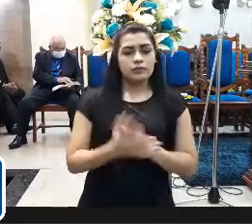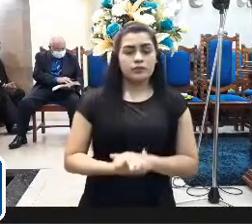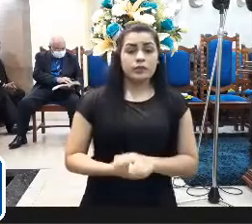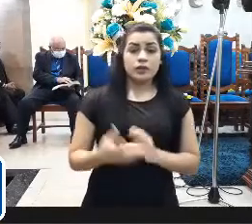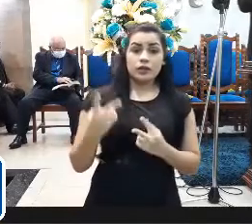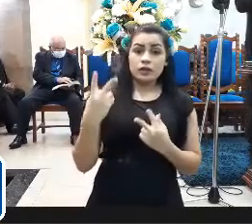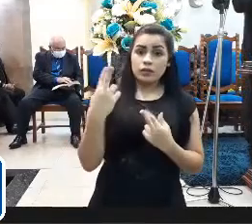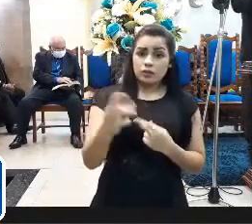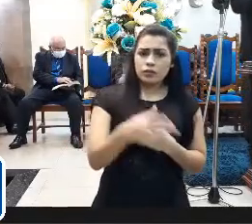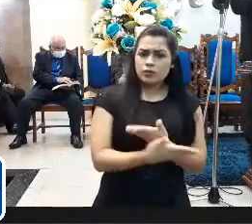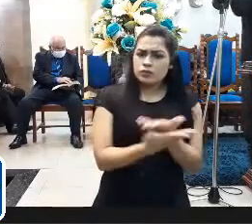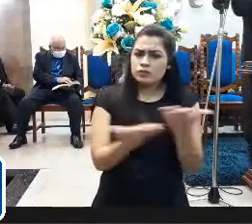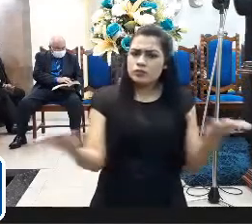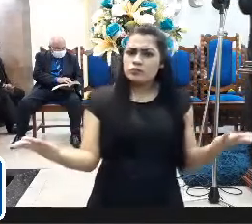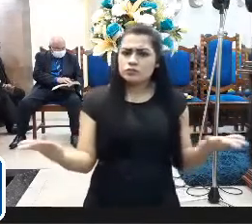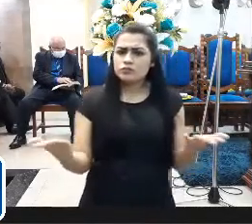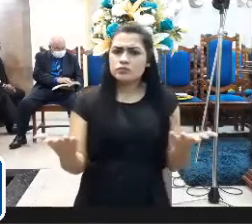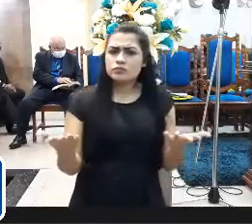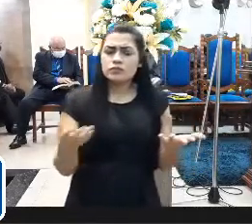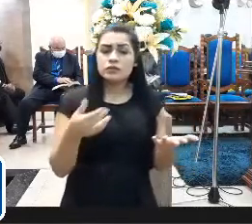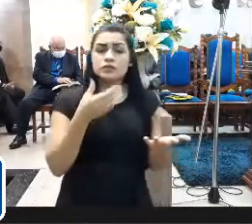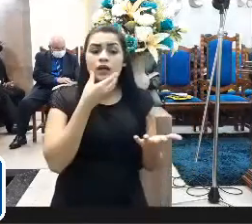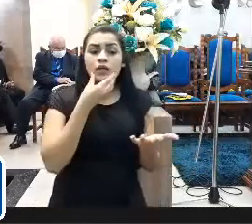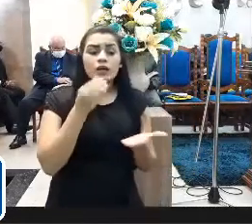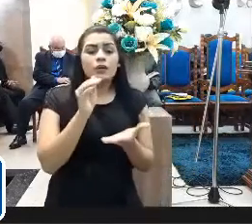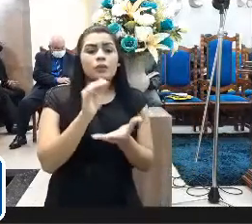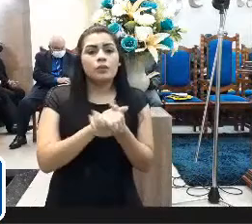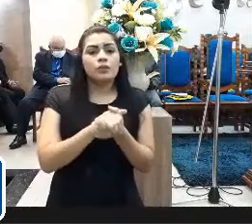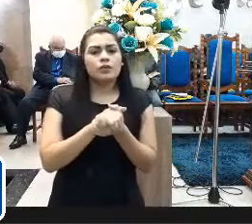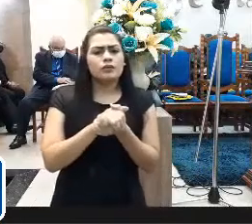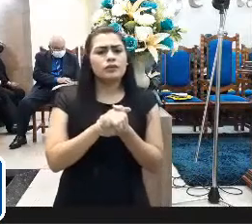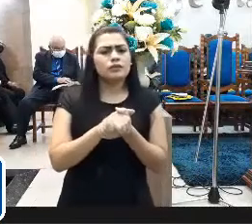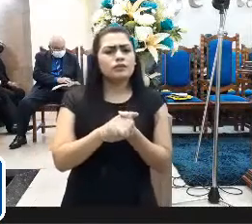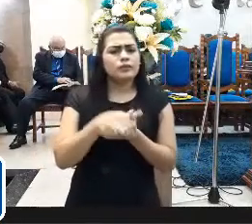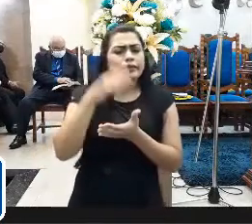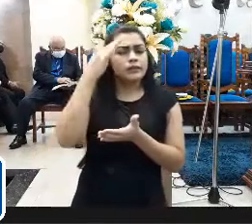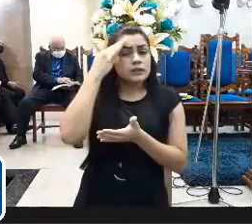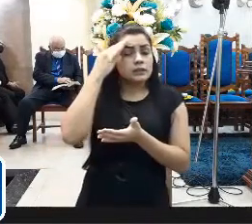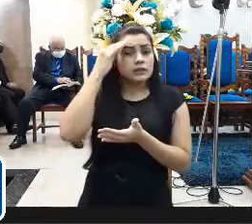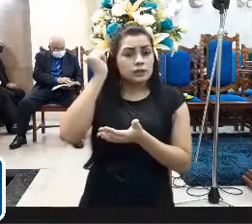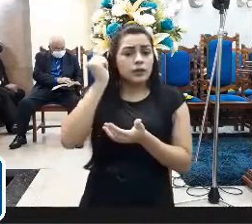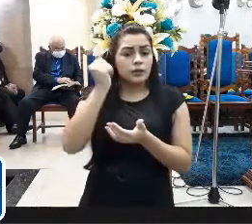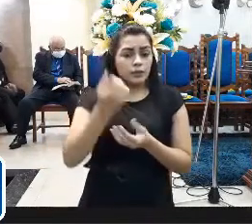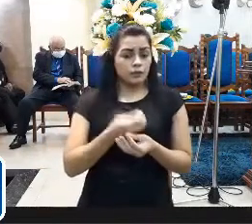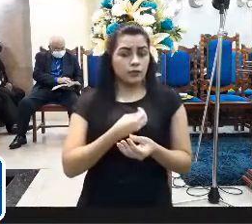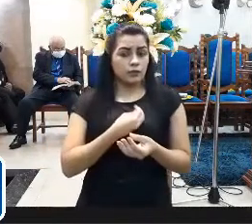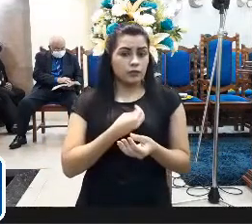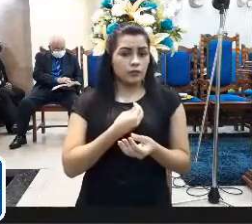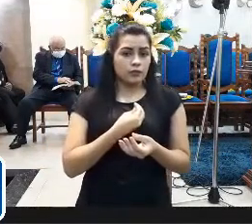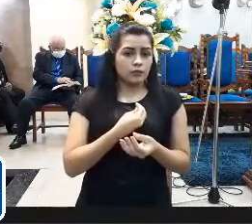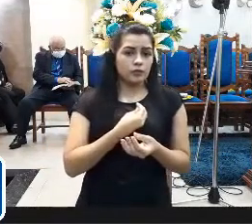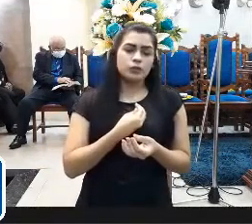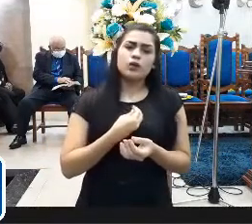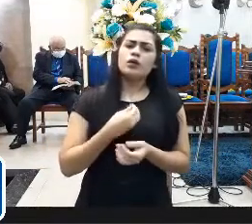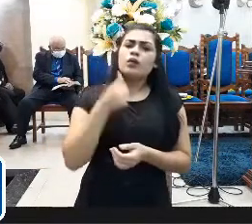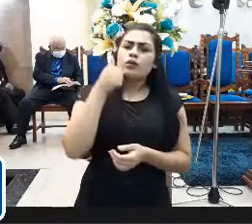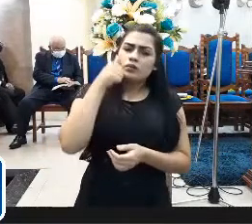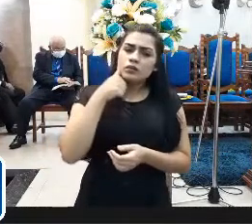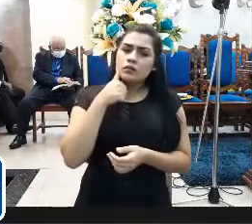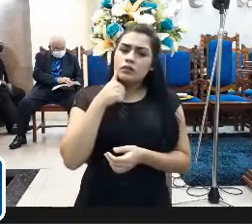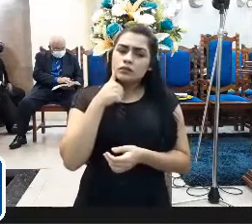vocês maridos, sejam sábios no convívio com suas mulheres, tratem-nos com honra, como parte mais